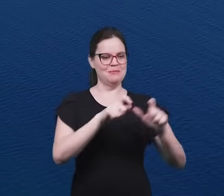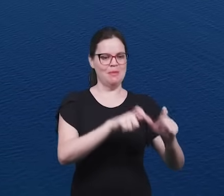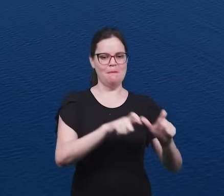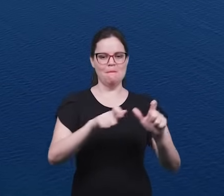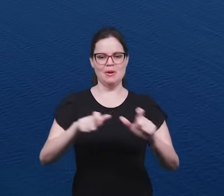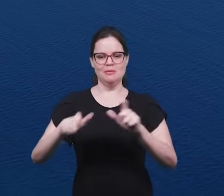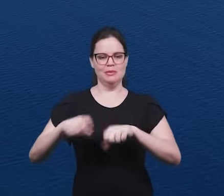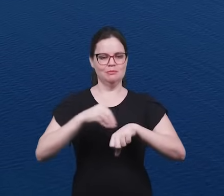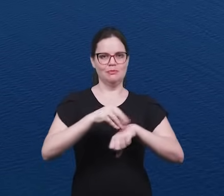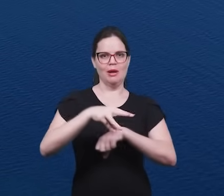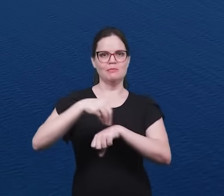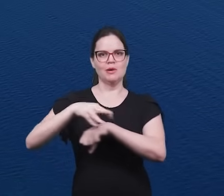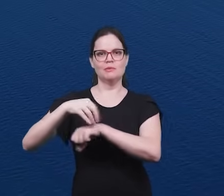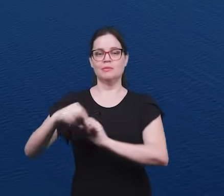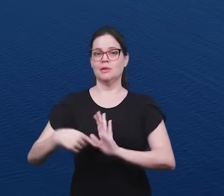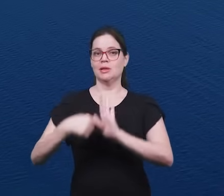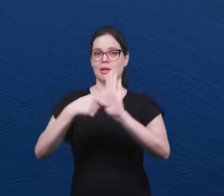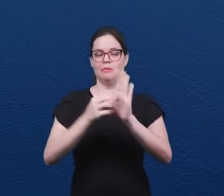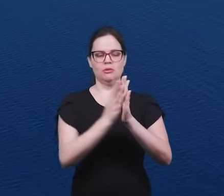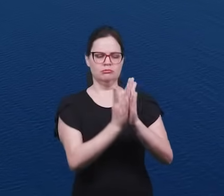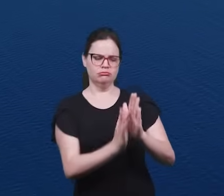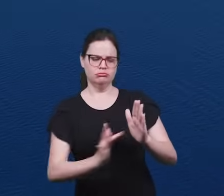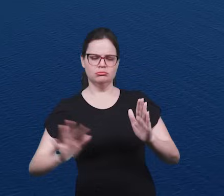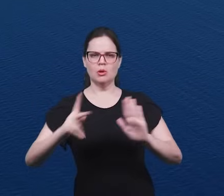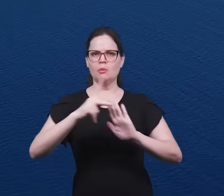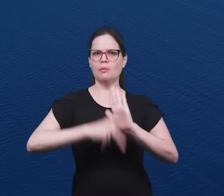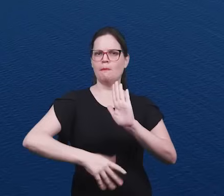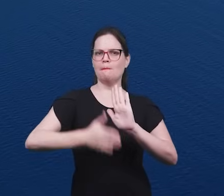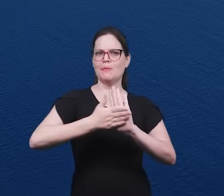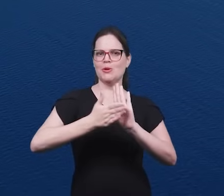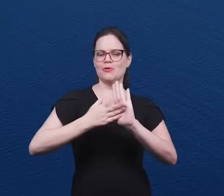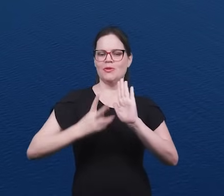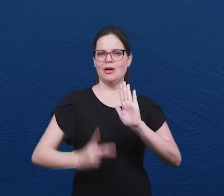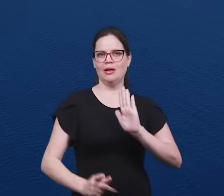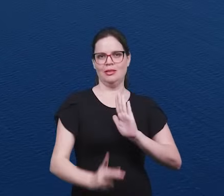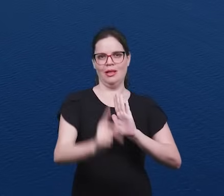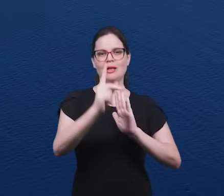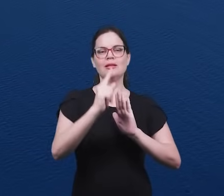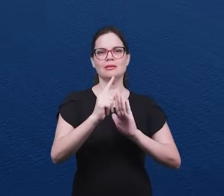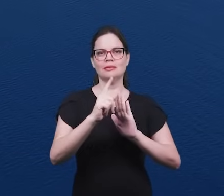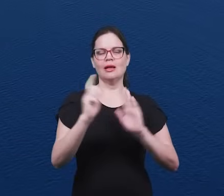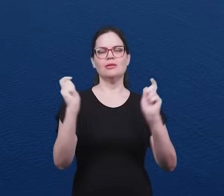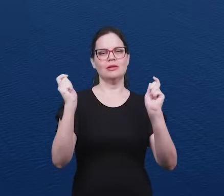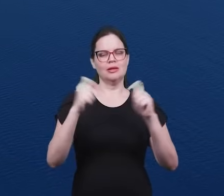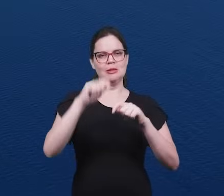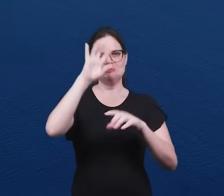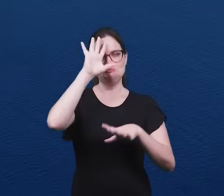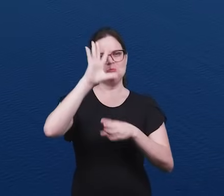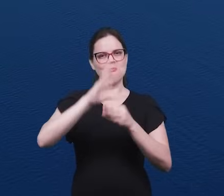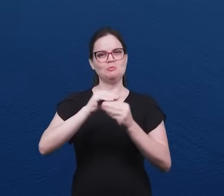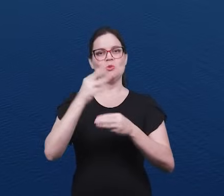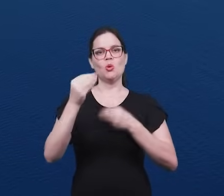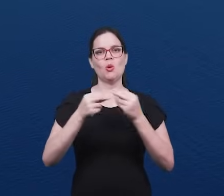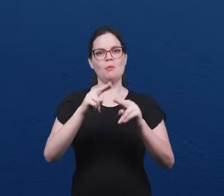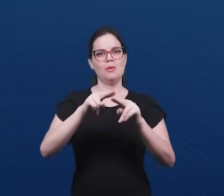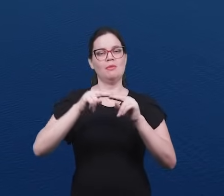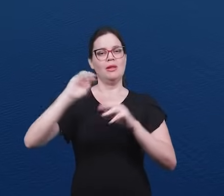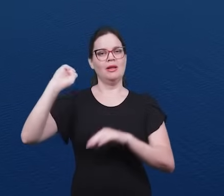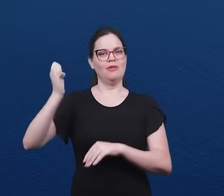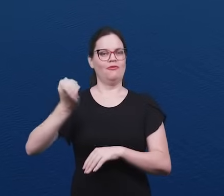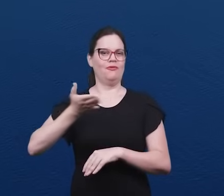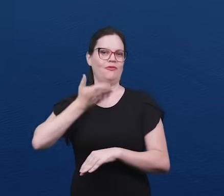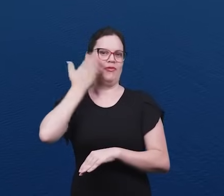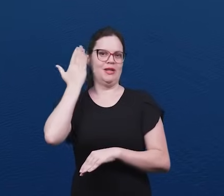projeto eterno de Deus para o homem, que ele é conhecido através da revelação do Espírito Santo nas 7